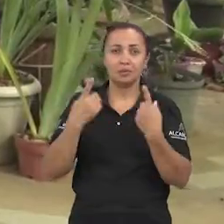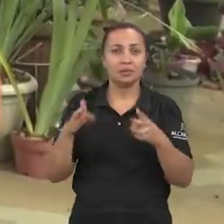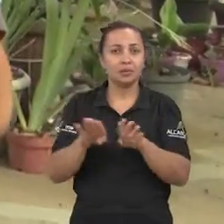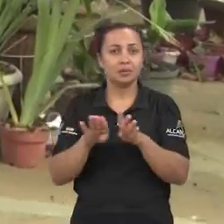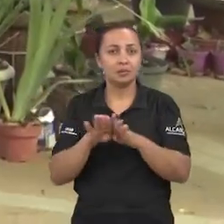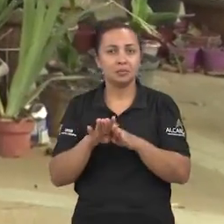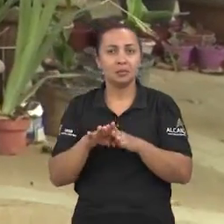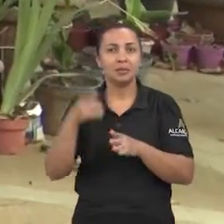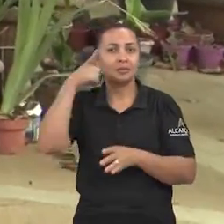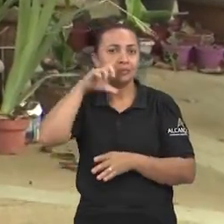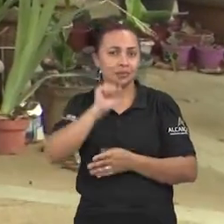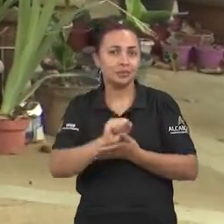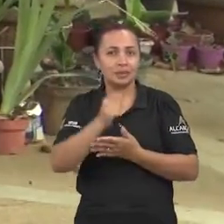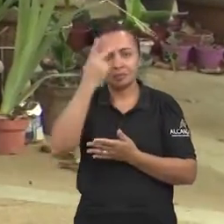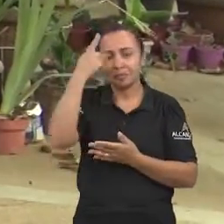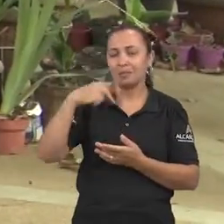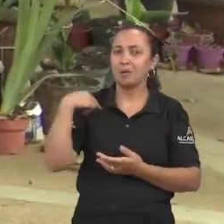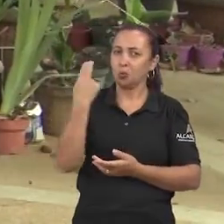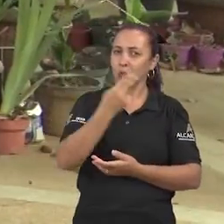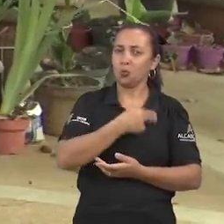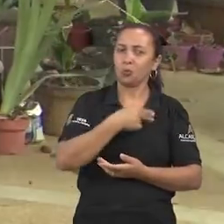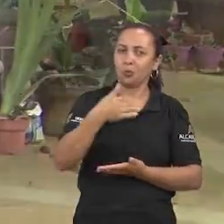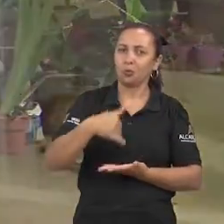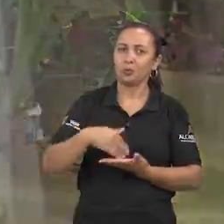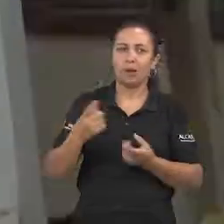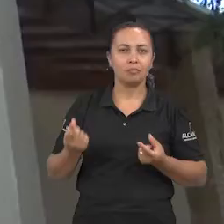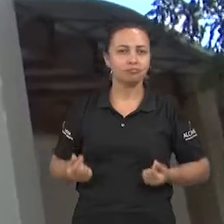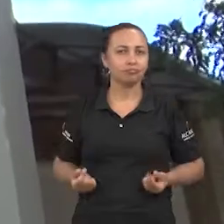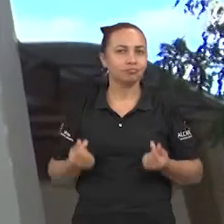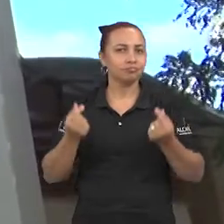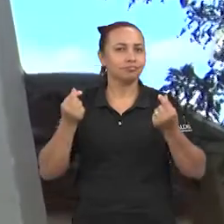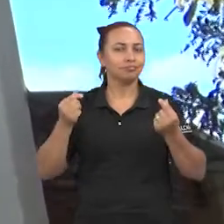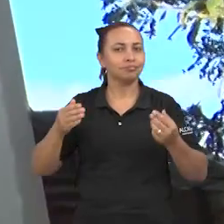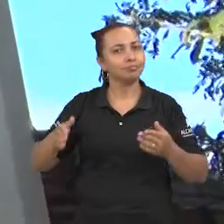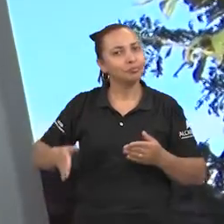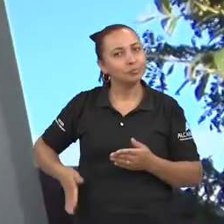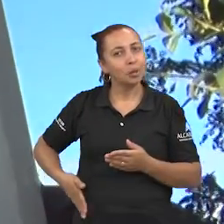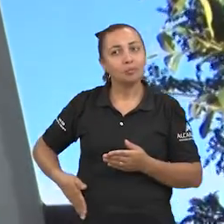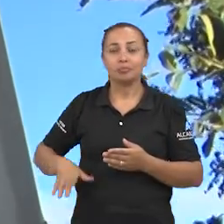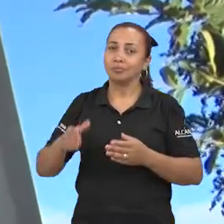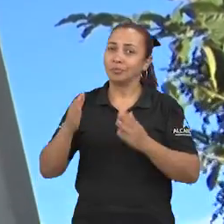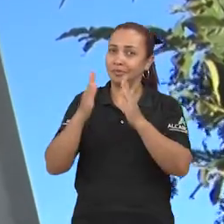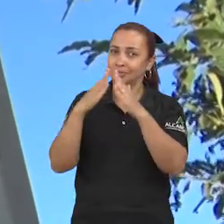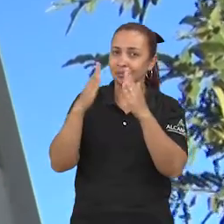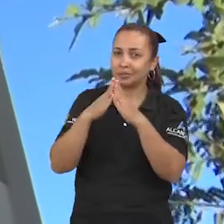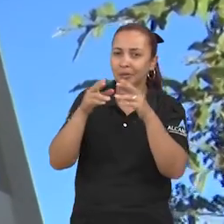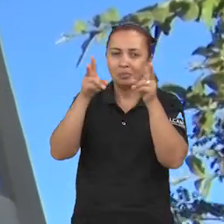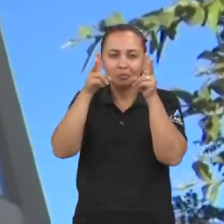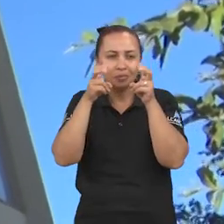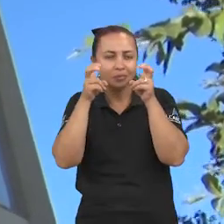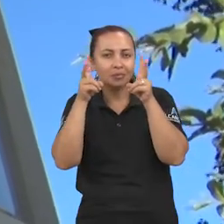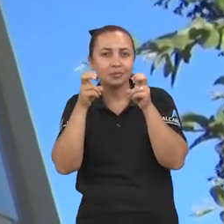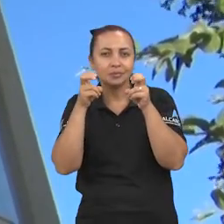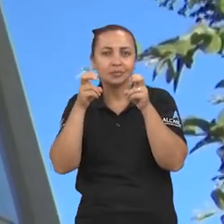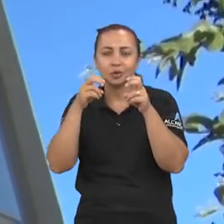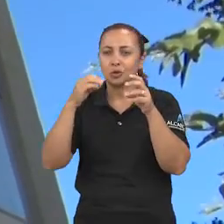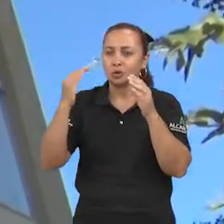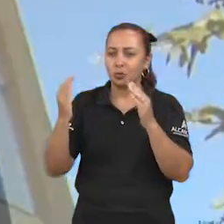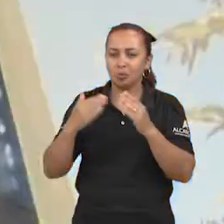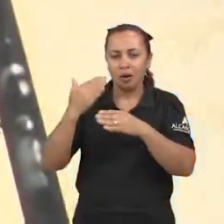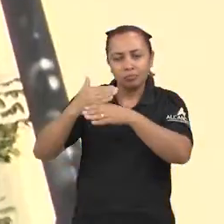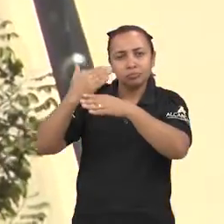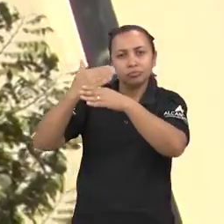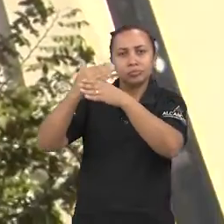também que trouxesse um certo ganho para a gente. Né? E a gente pensou uma casa assim, dentro de uma concepção de uma